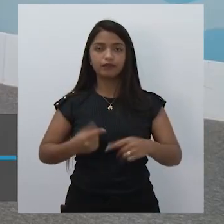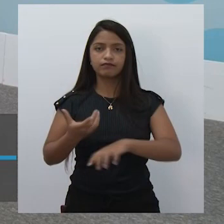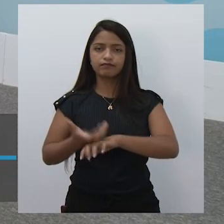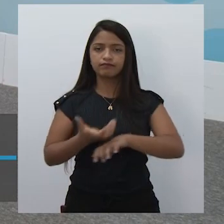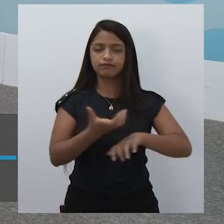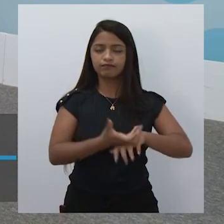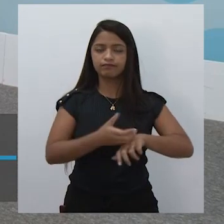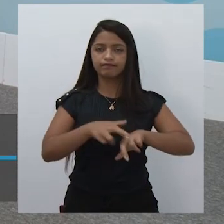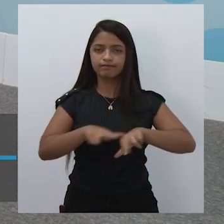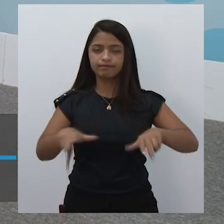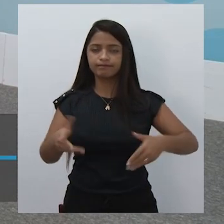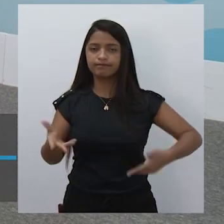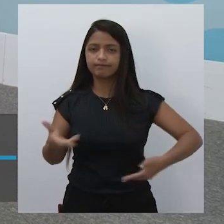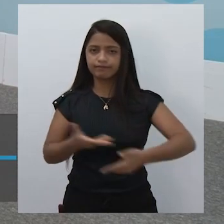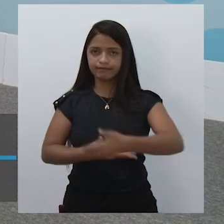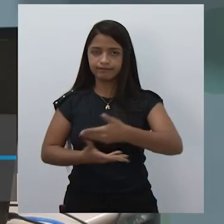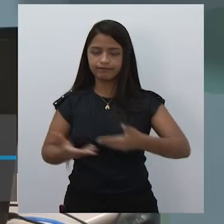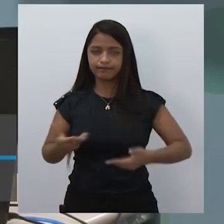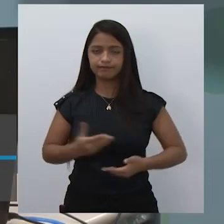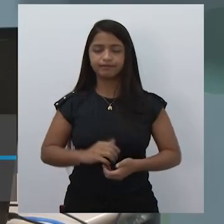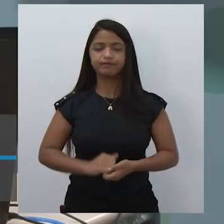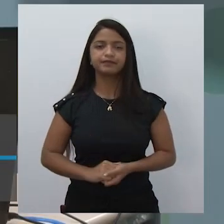interdisciplinar. Né?